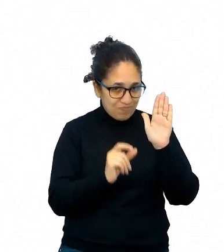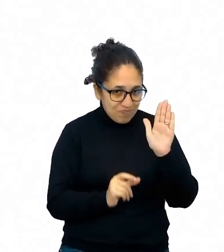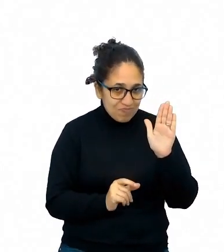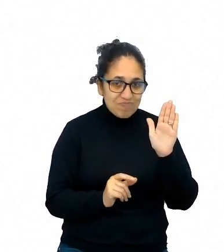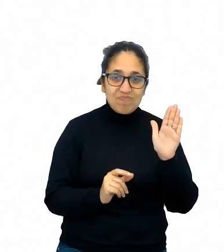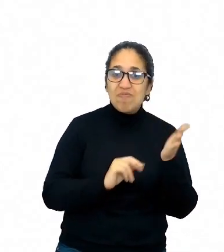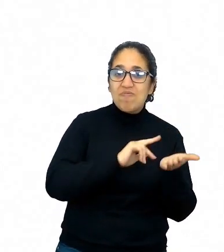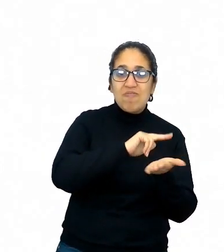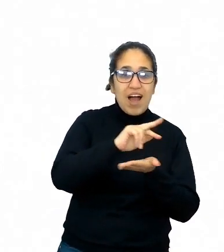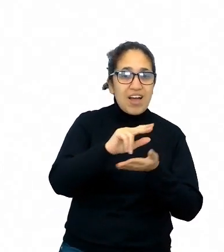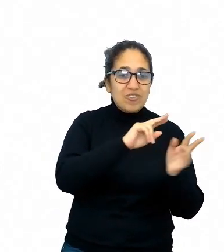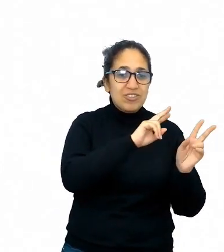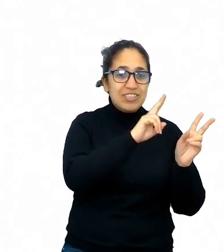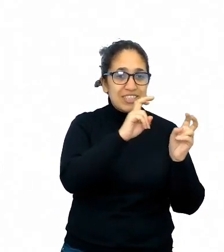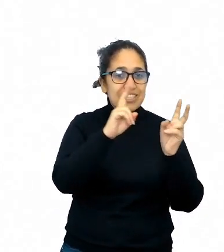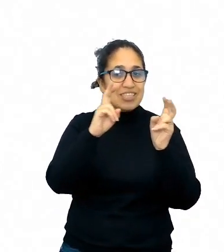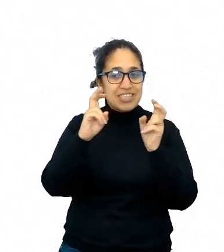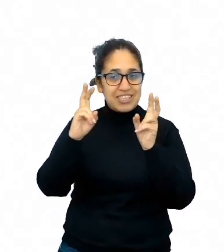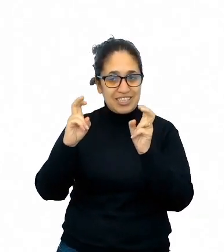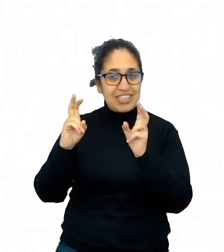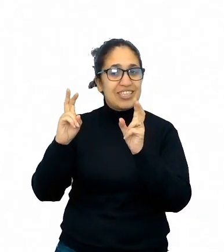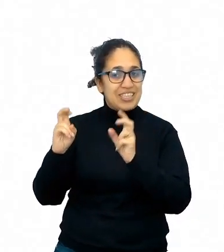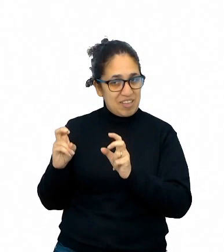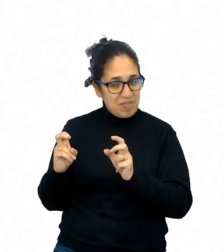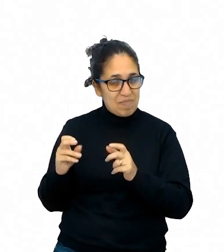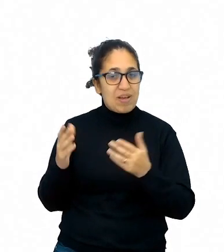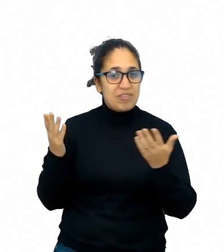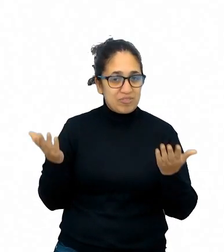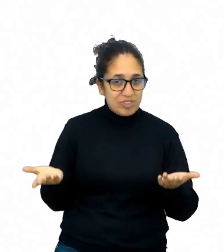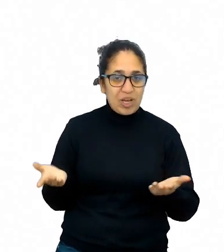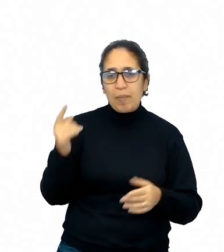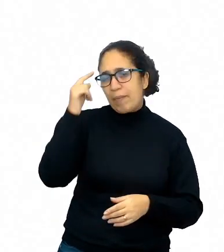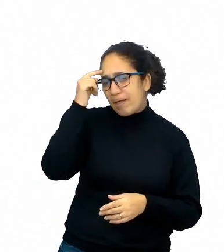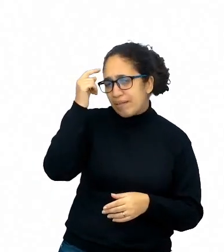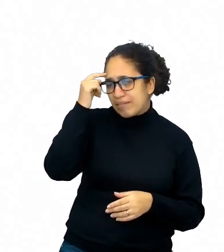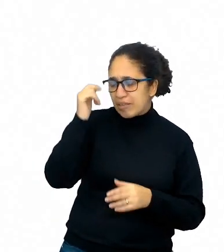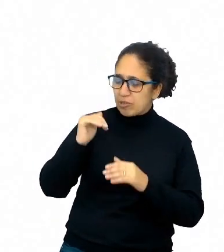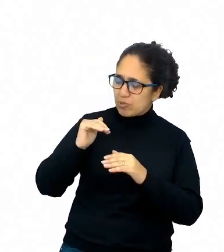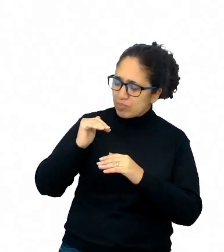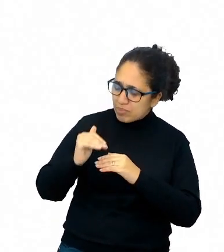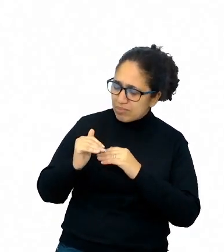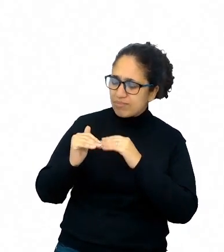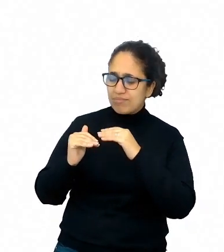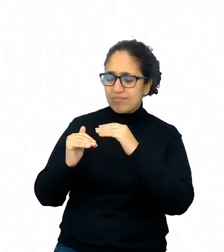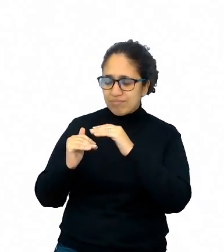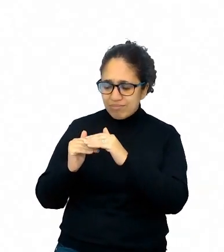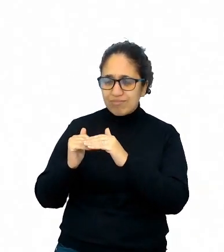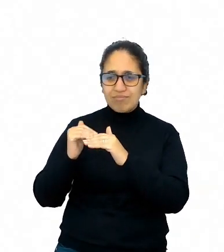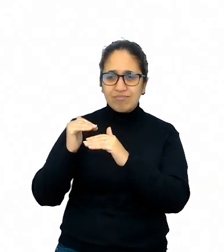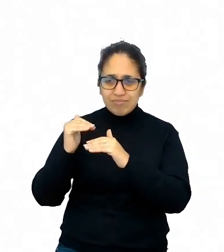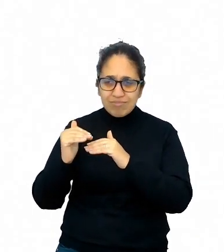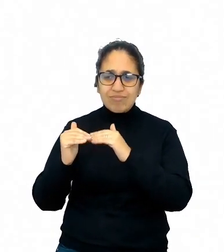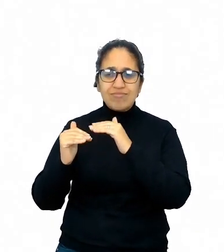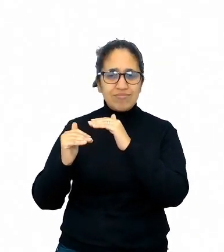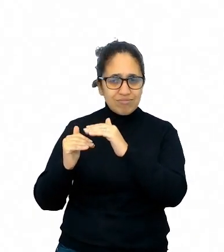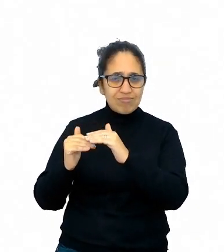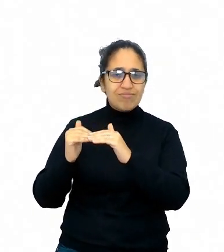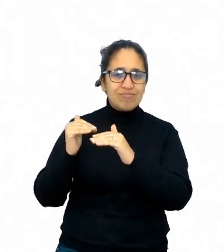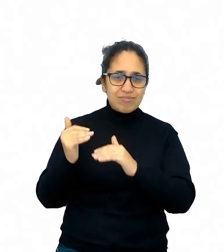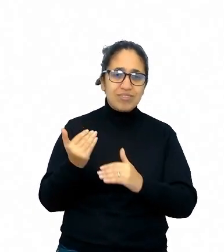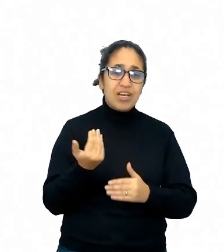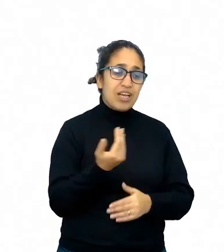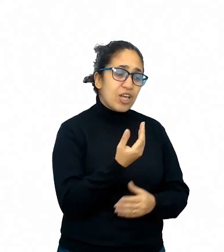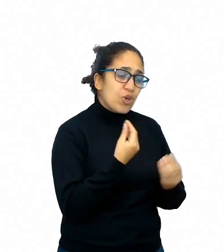os vários temas que a gente tem, pensando ali no passo a passo, né, e de como o estudante vai compreendendo